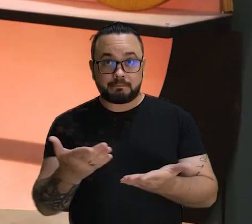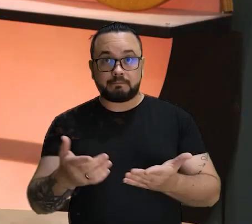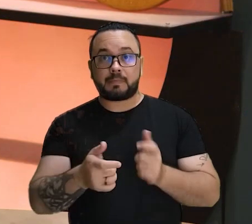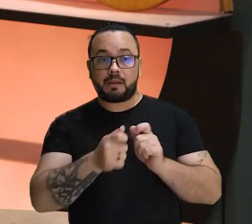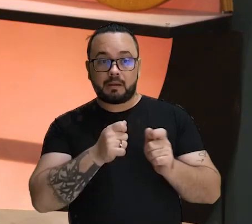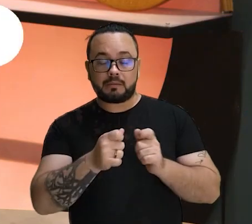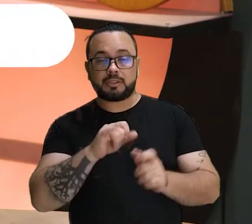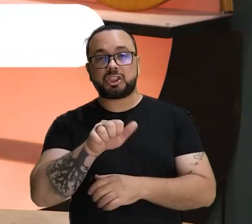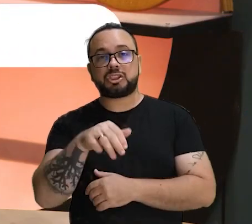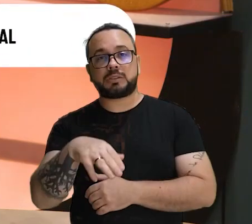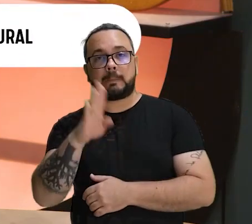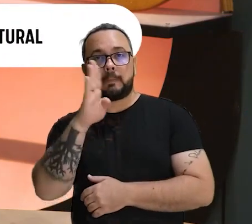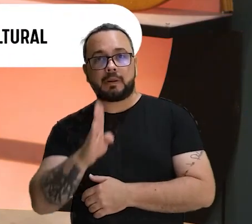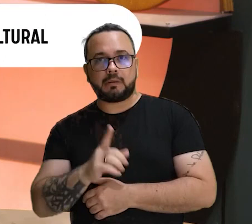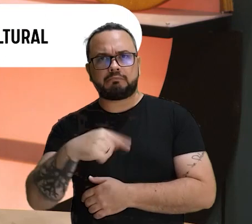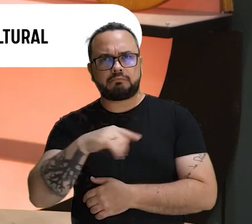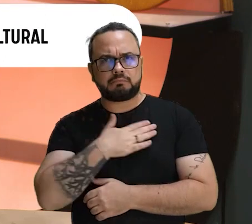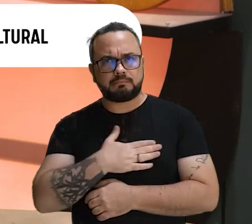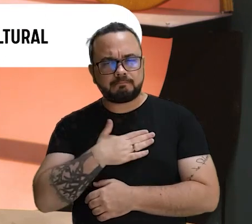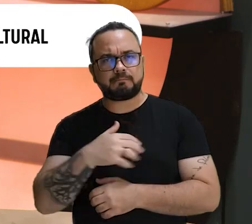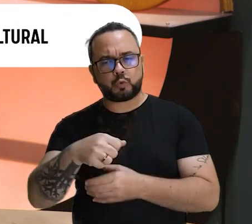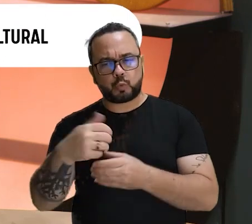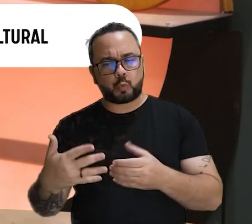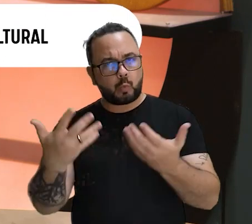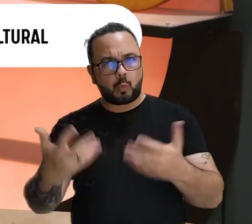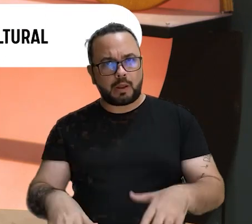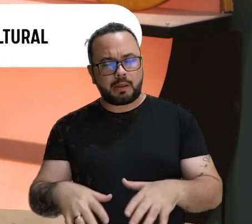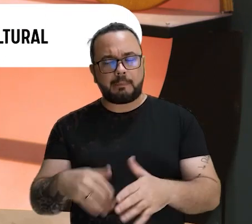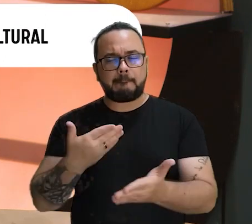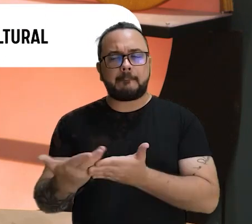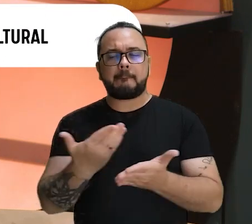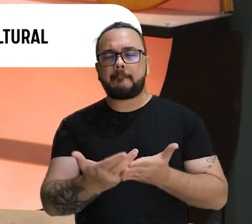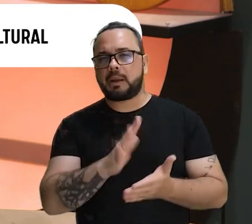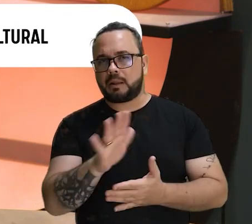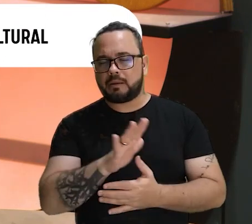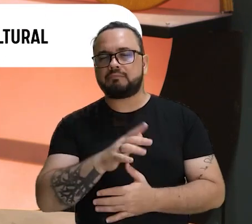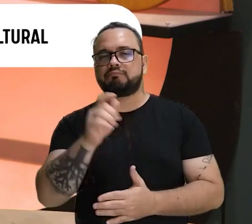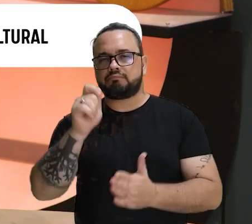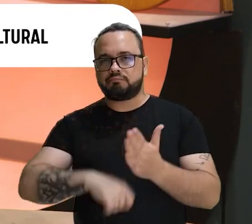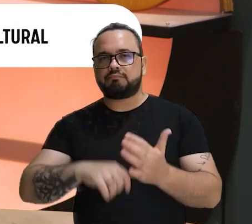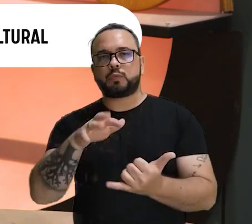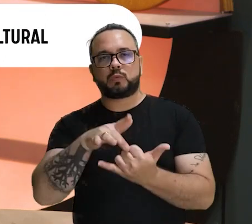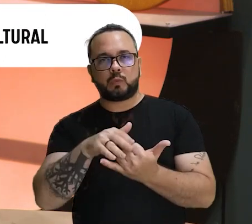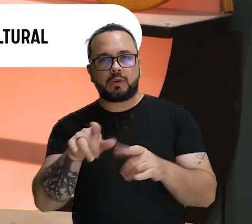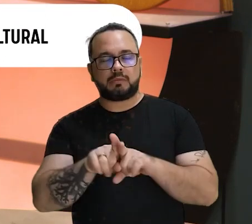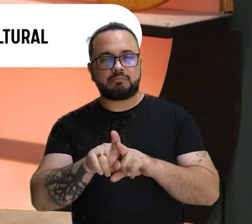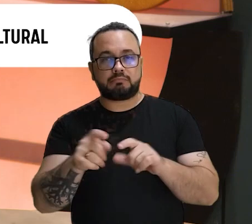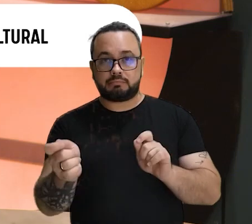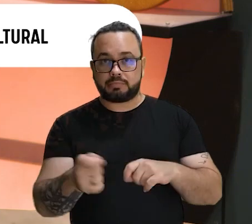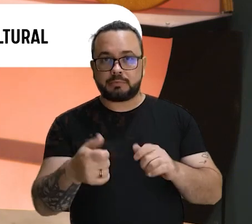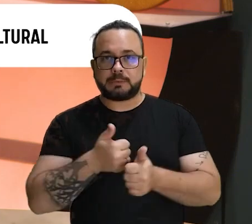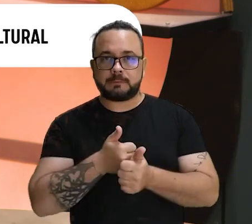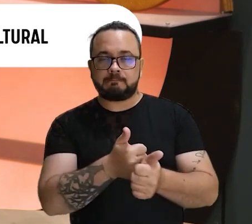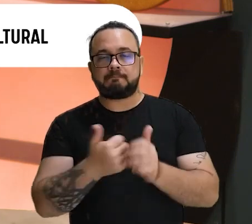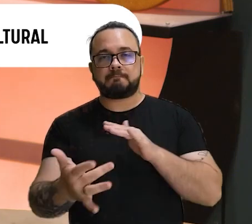E esse foi mais um Jam Brasil. Pra você que gostou do conteúdo e não quer perder, se inscreva no canal do Polo Cultural, ative o